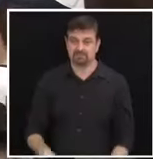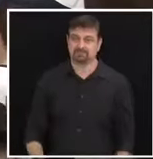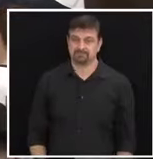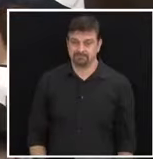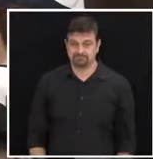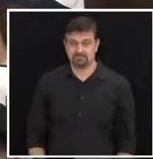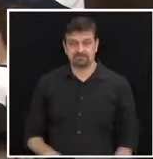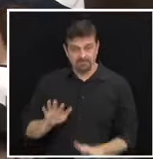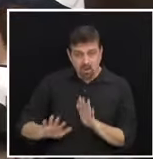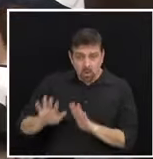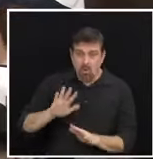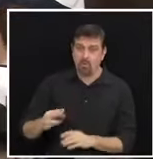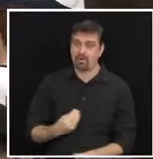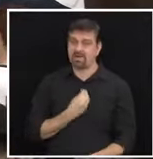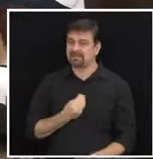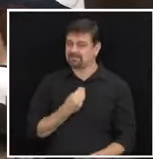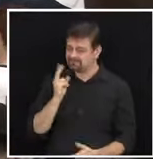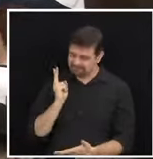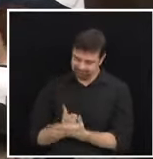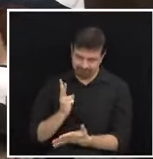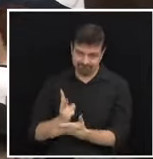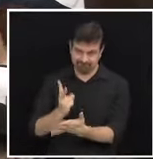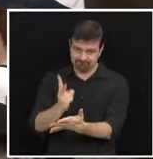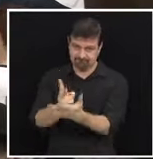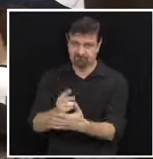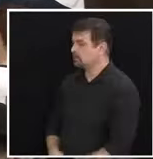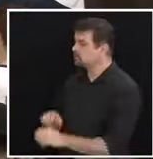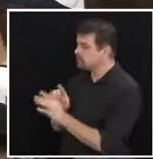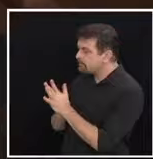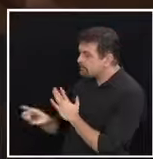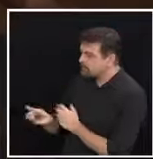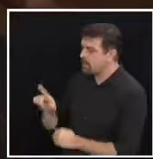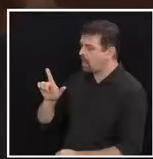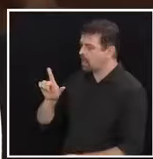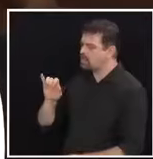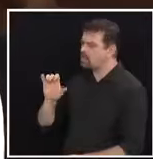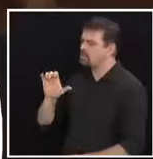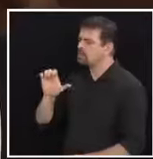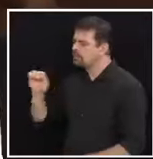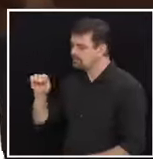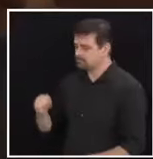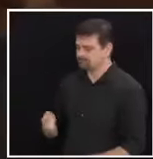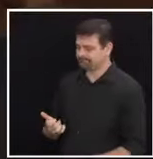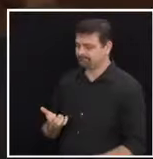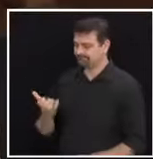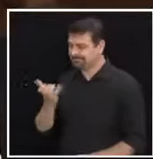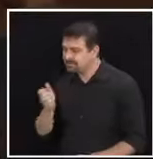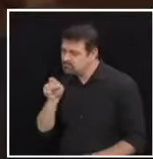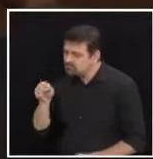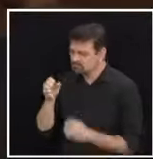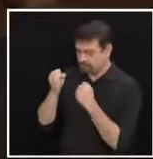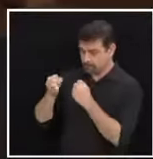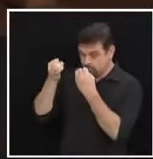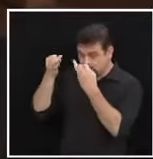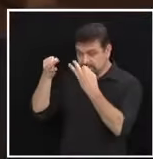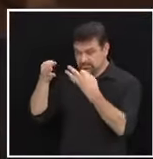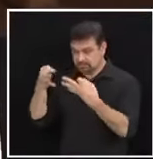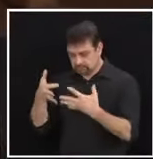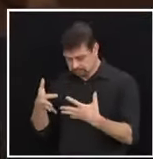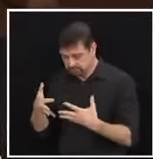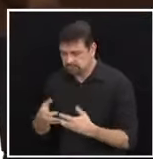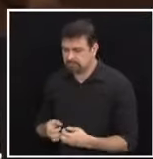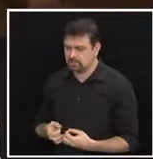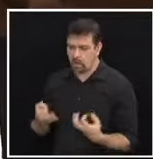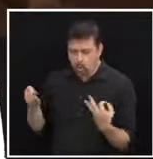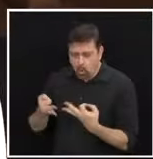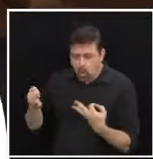que tomar cuidado o resto da vida, né, doutora? Sem dúvida nenhuma. Sem dúvida. Lia, acho que você pode falar com muita propriedade